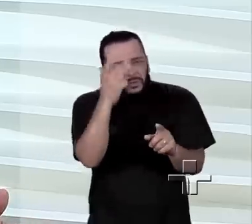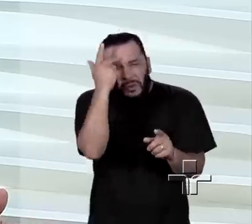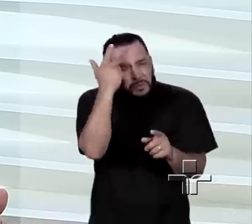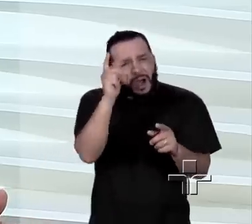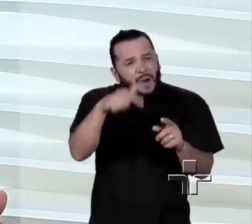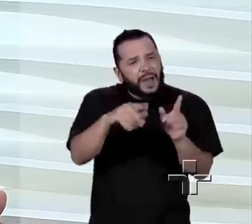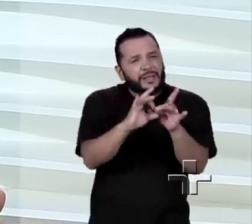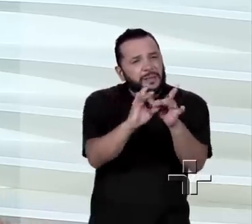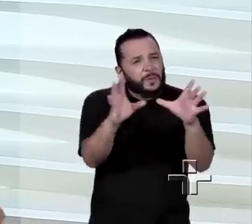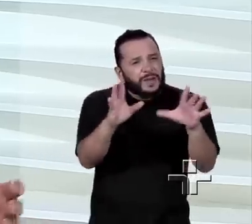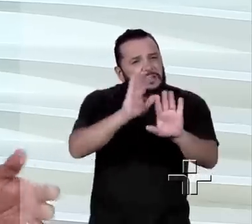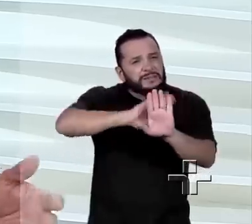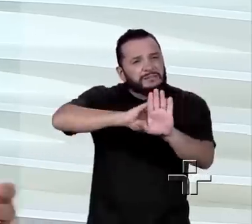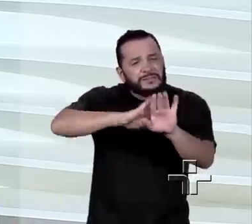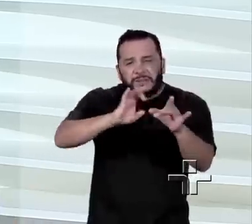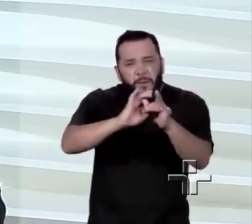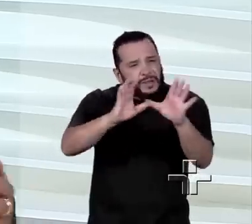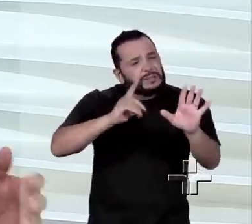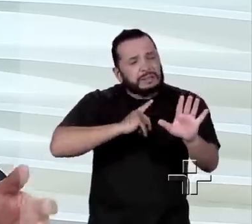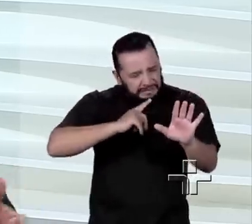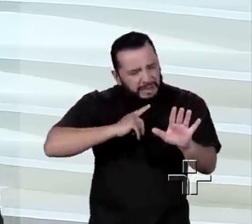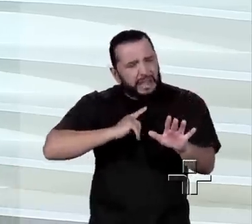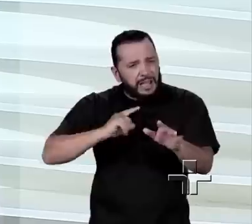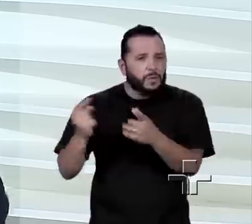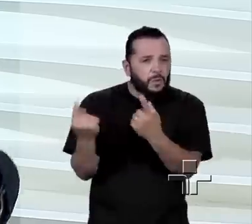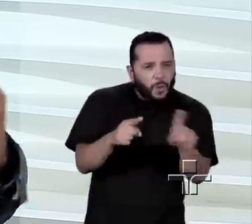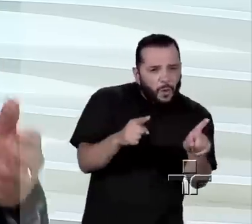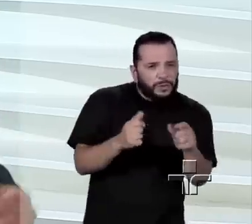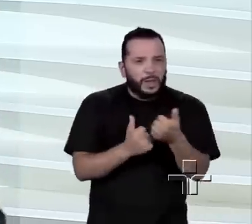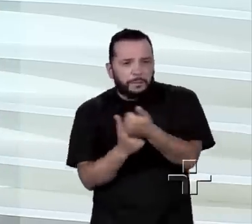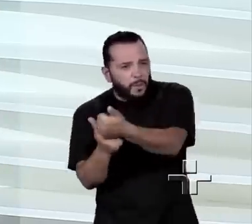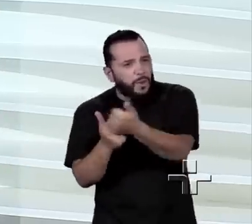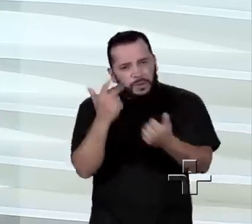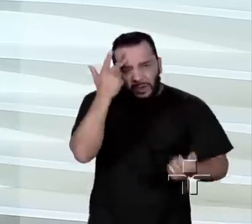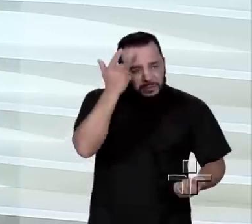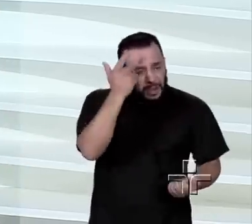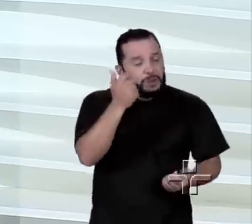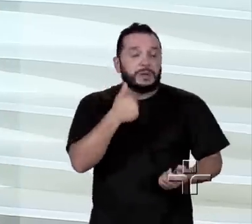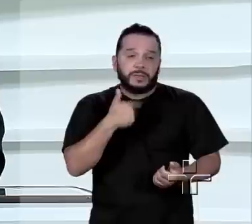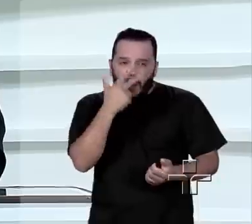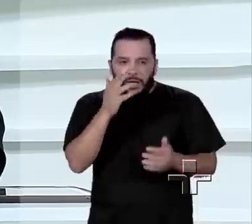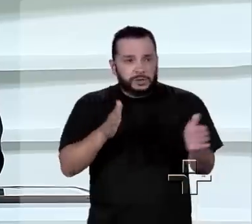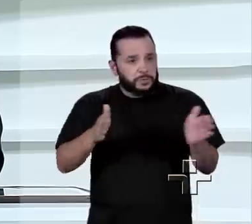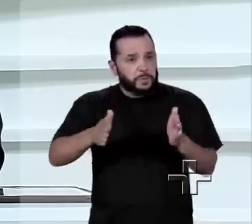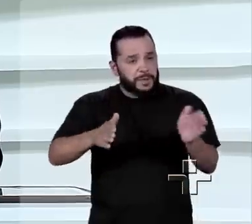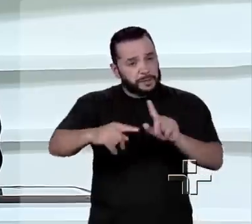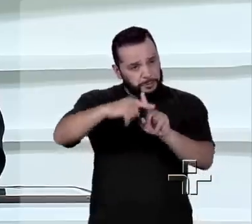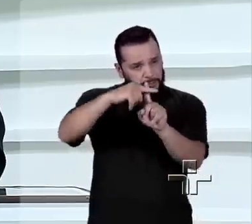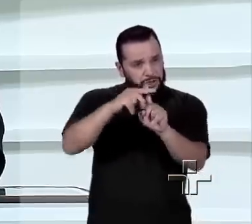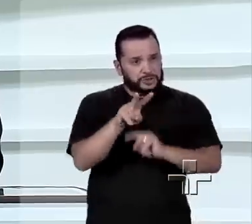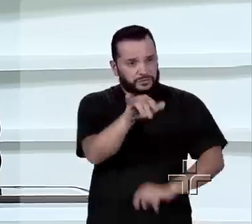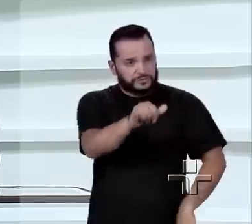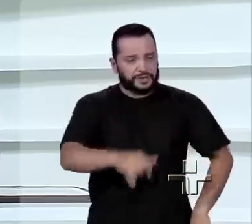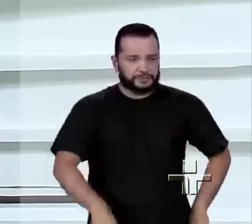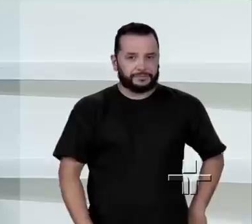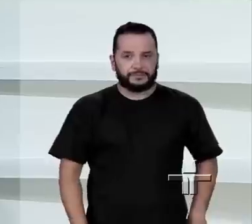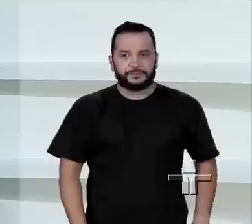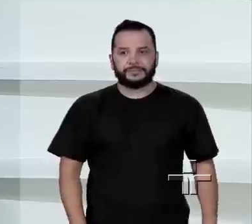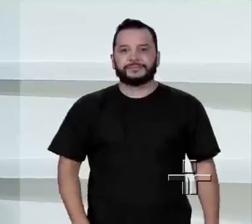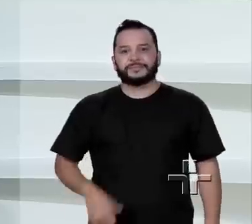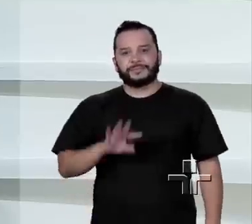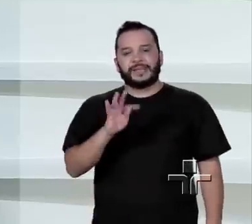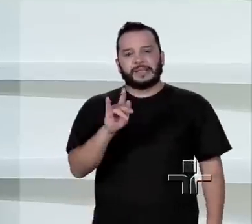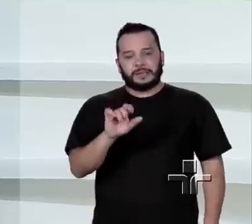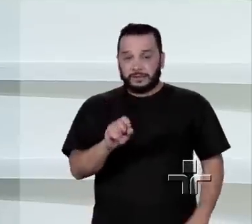democracia. Mas eu acho que nós vamos viver um momento muito positivo. Thaís. Senador, o senhor acabou de mencionar